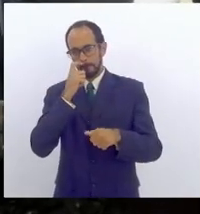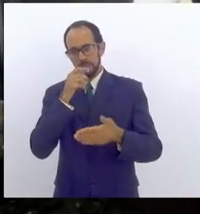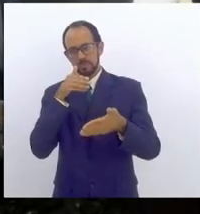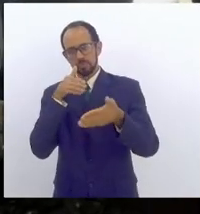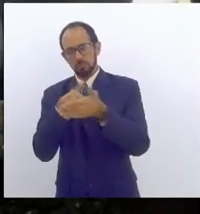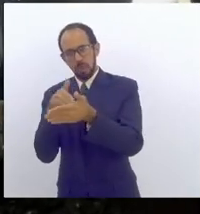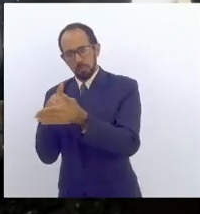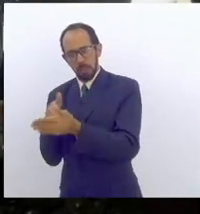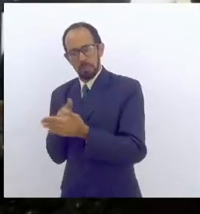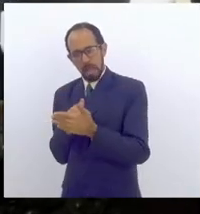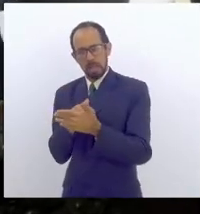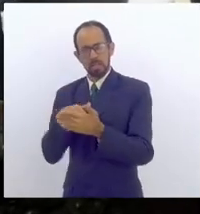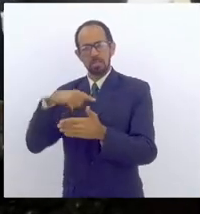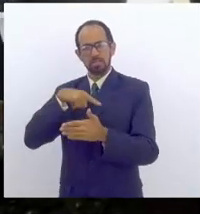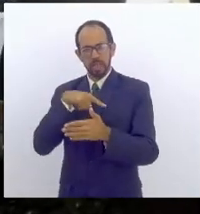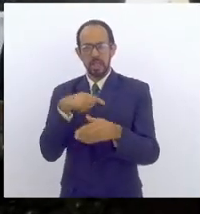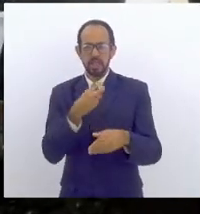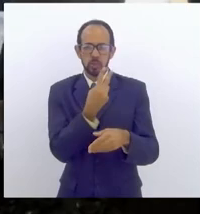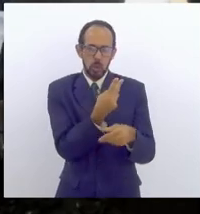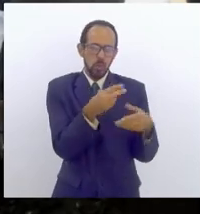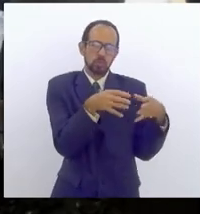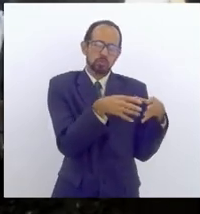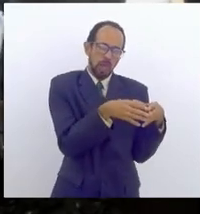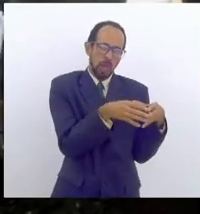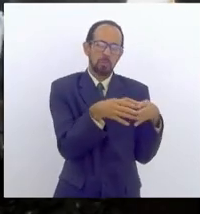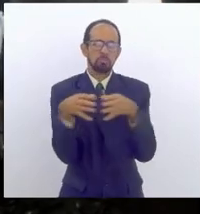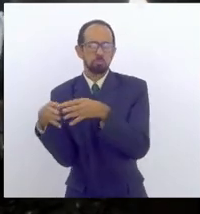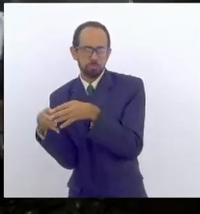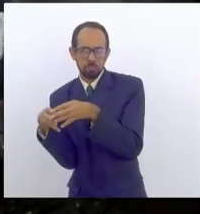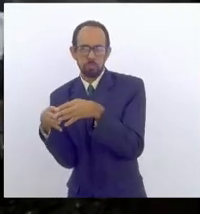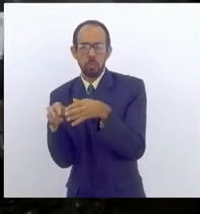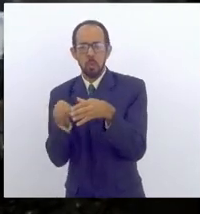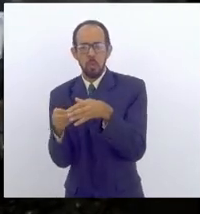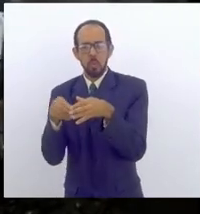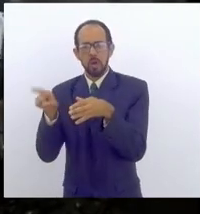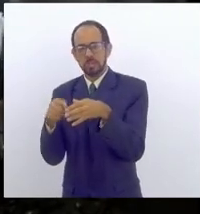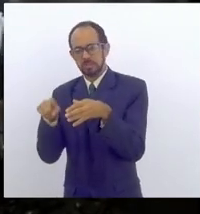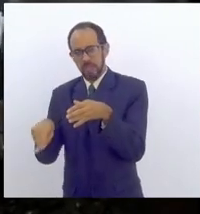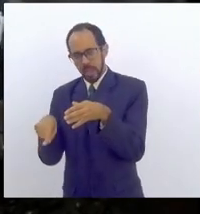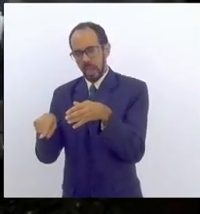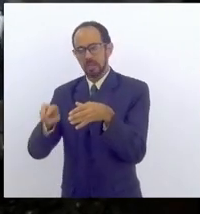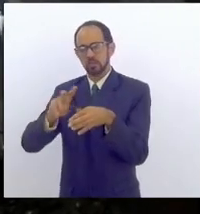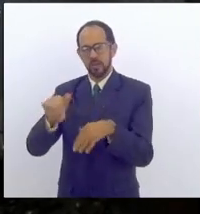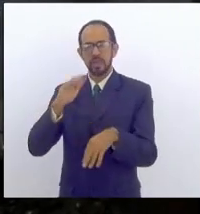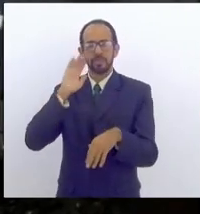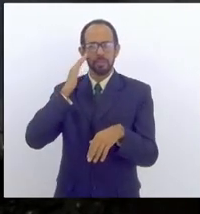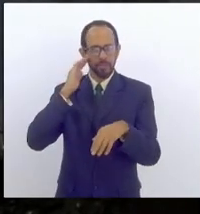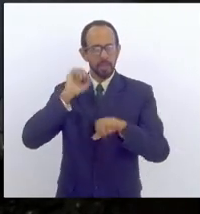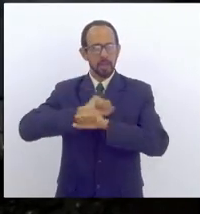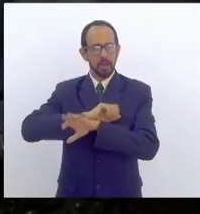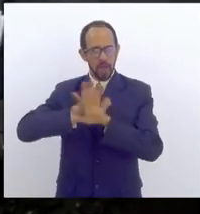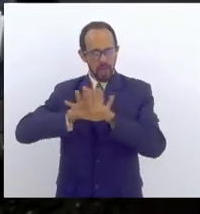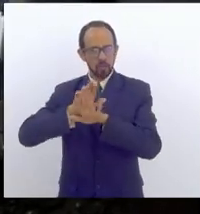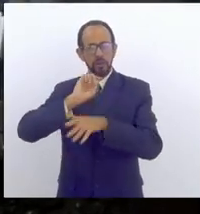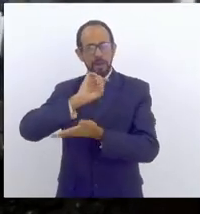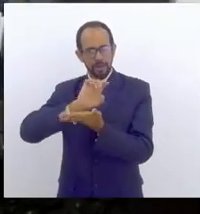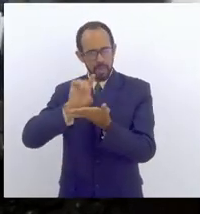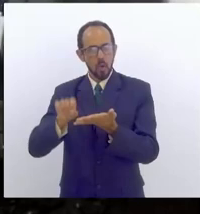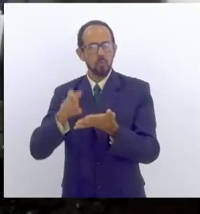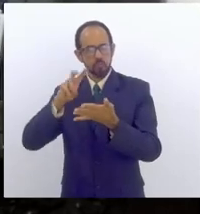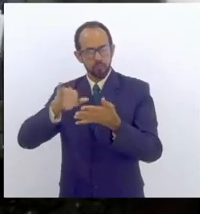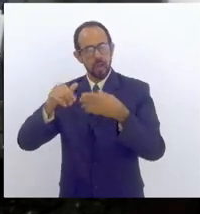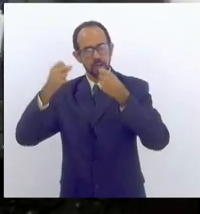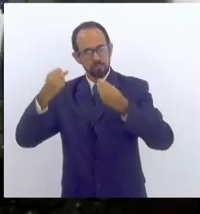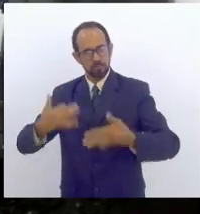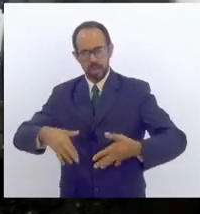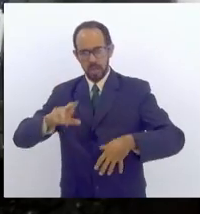tem disputa, tem chapa, retira a chapa. Isso a gente vai saber aqui as razões, cada um vai falar sobre isso, não sou